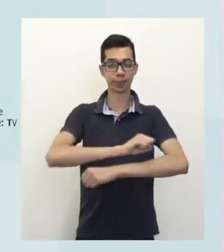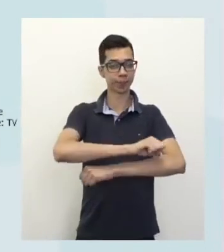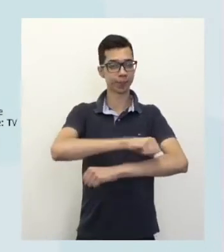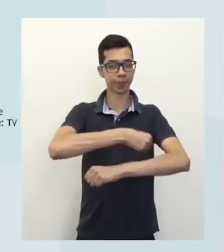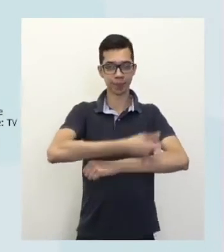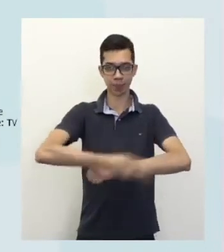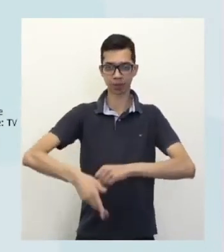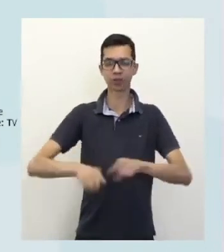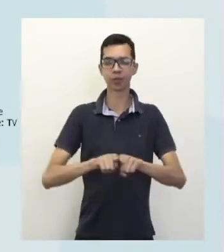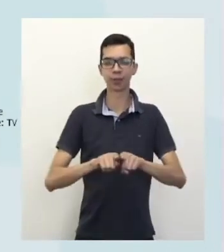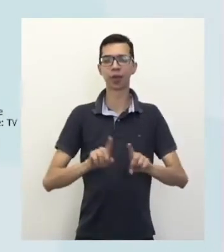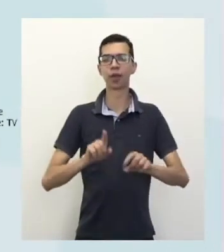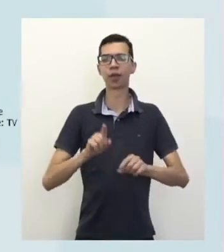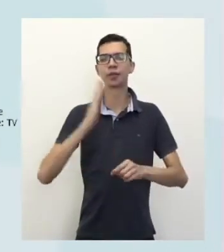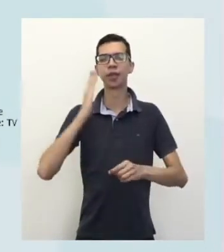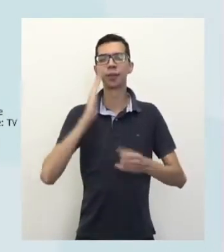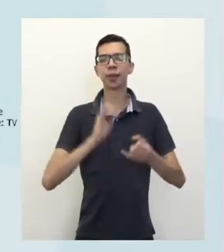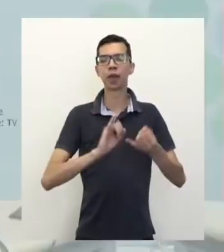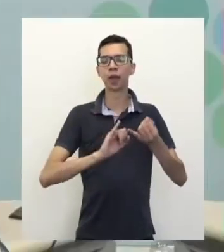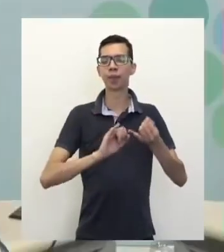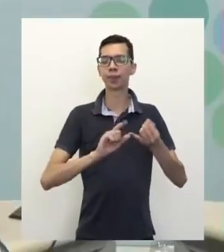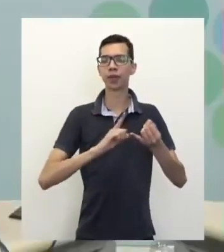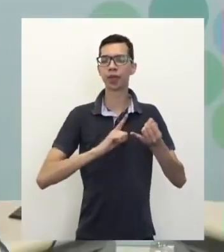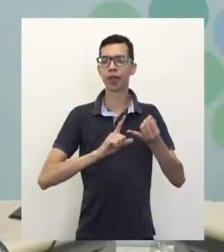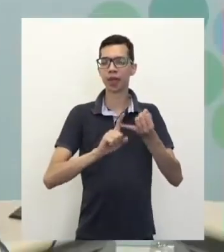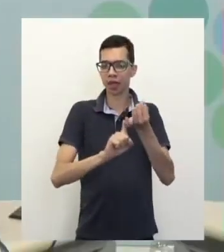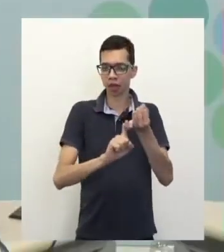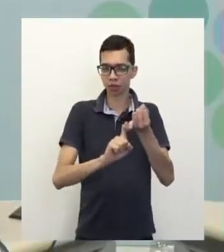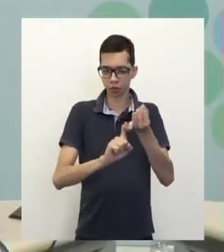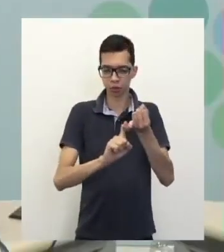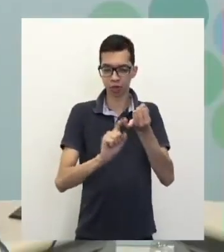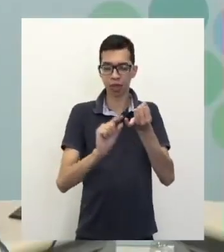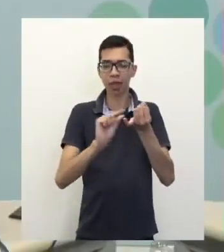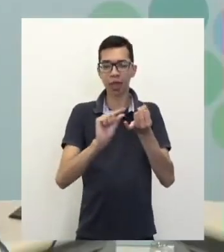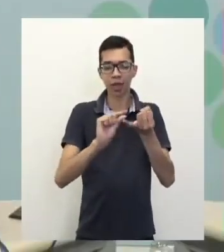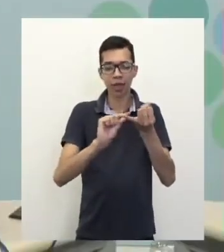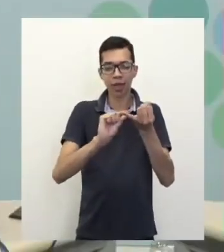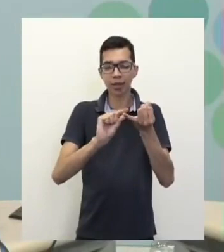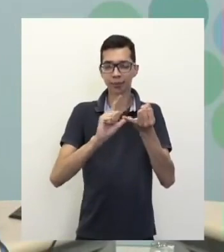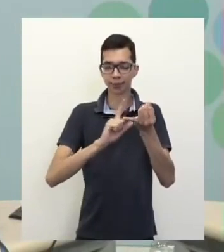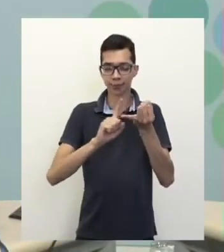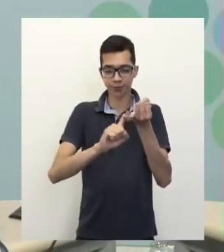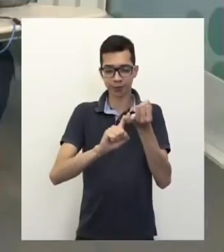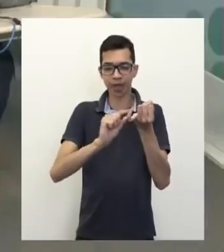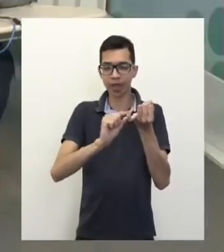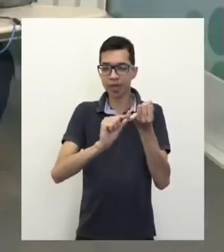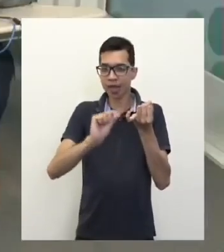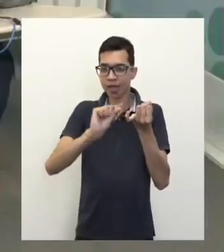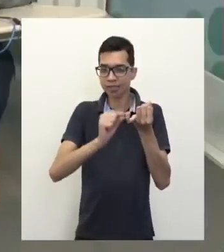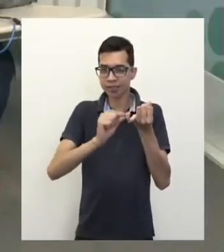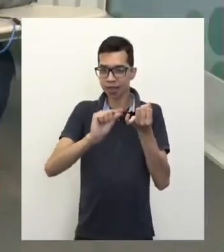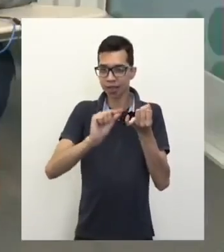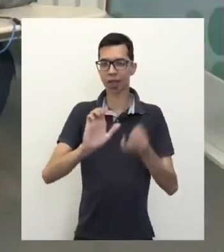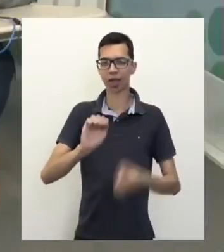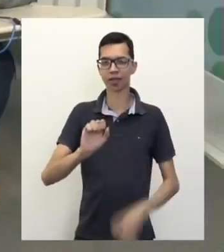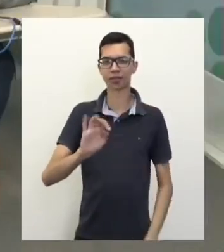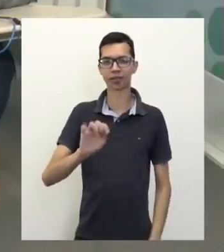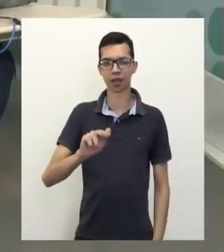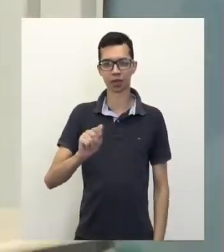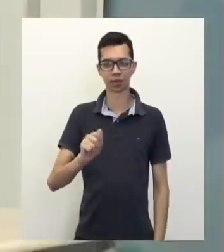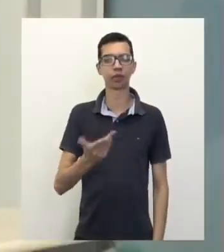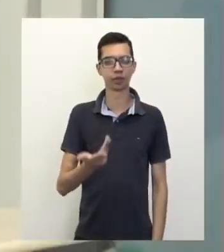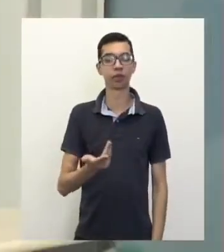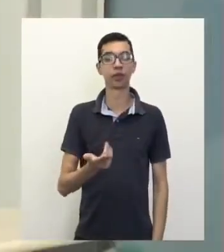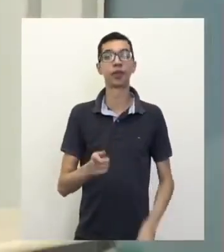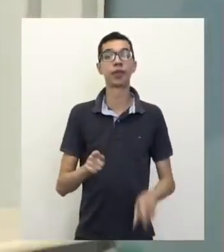da castanha de caju no Ceará. Então, vale a pena conferir esse Saiba Mais. Isso. Porque dentro da região